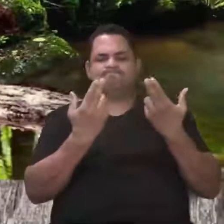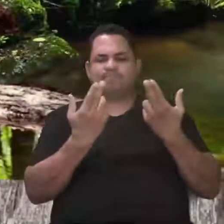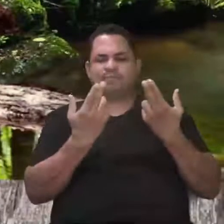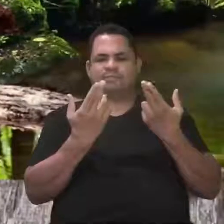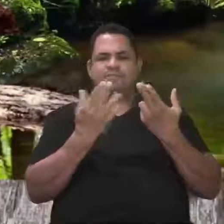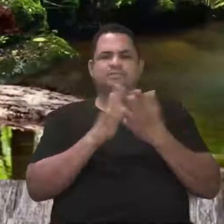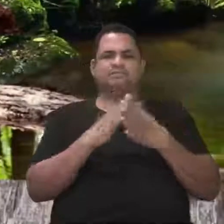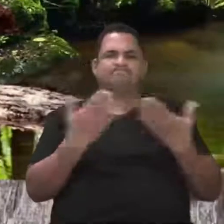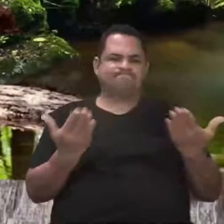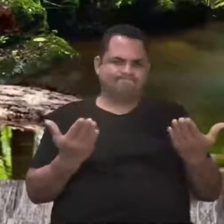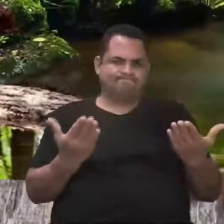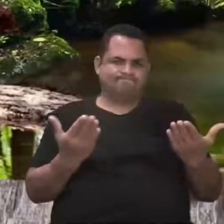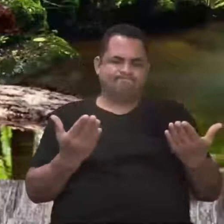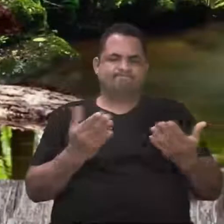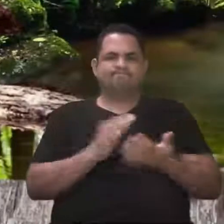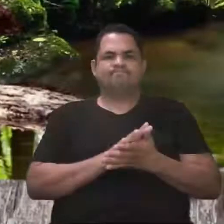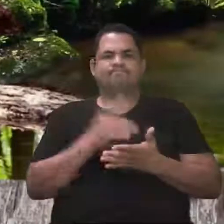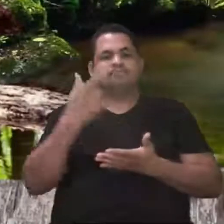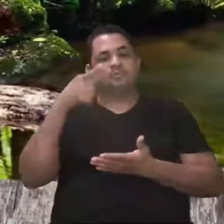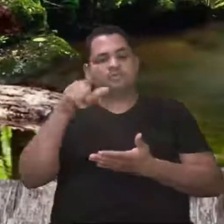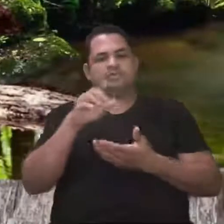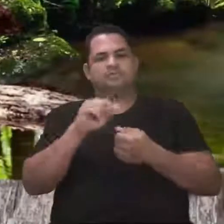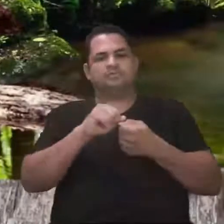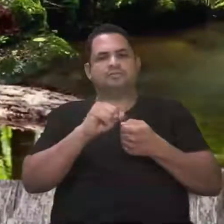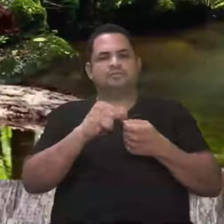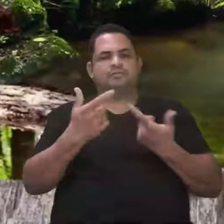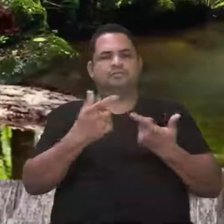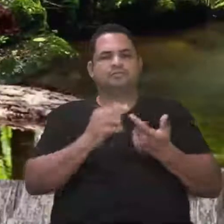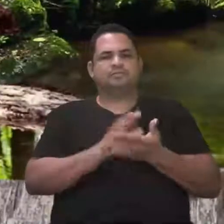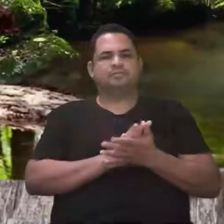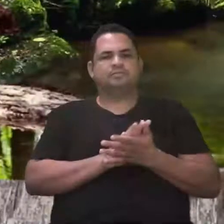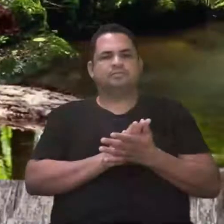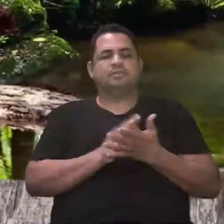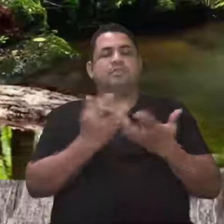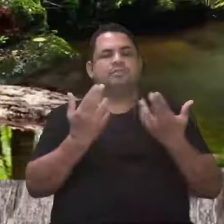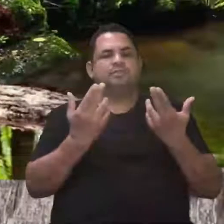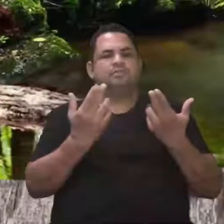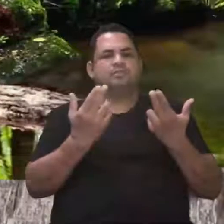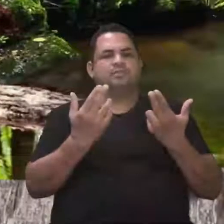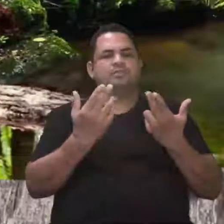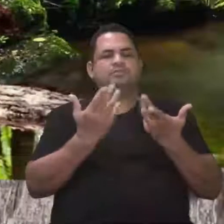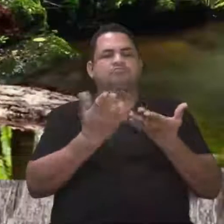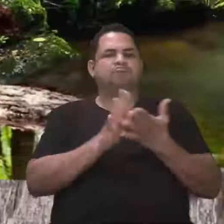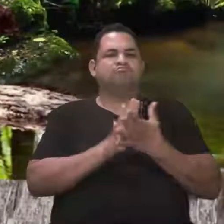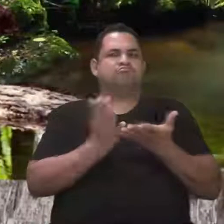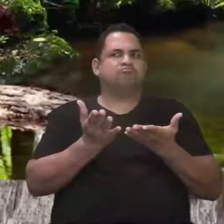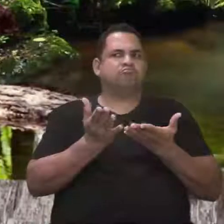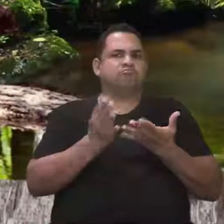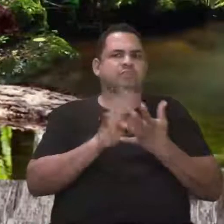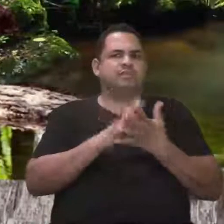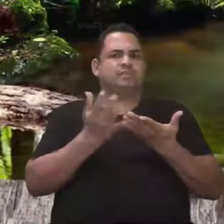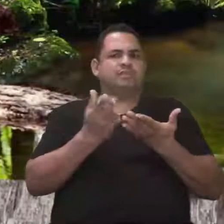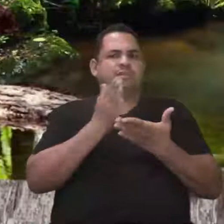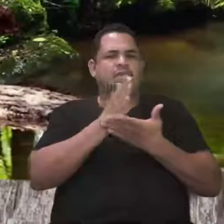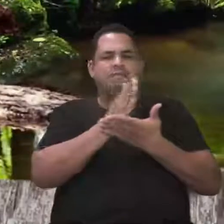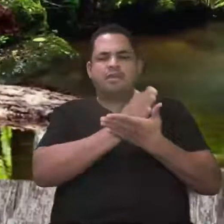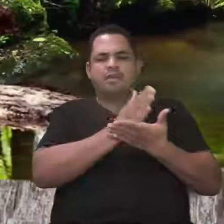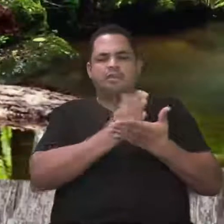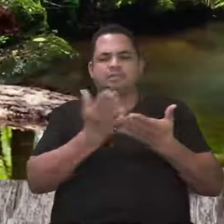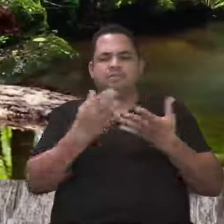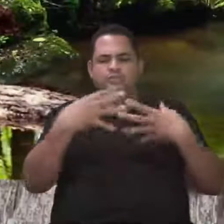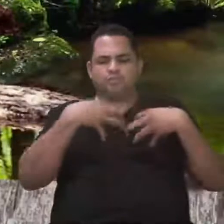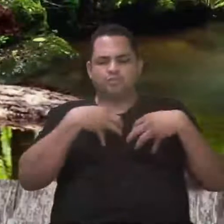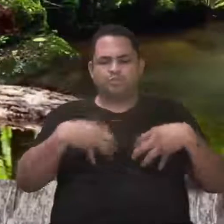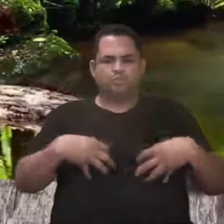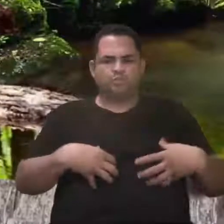similaridades, igualdades. Eles são iguais em determinado ponto. Que ponto é